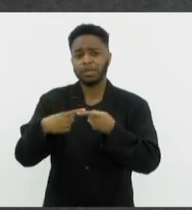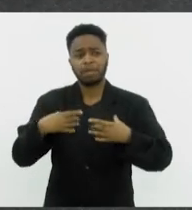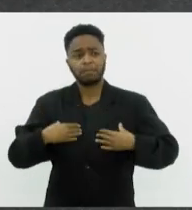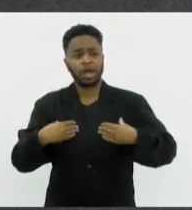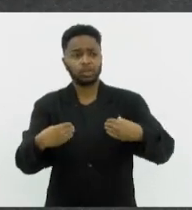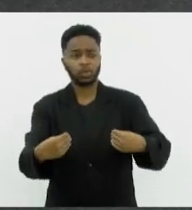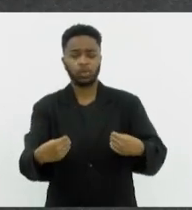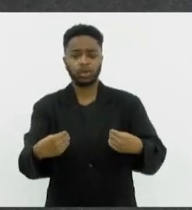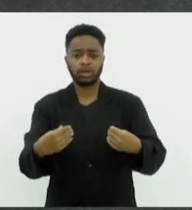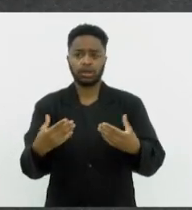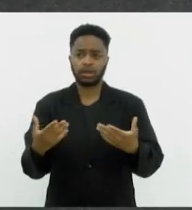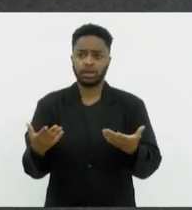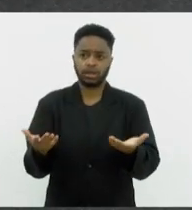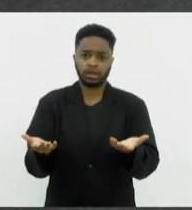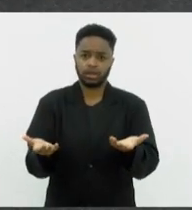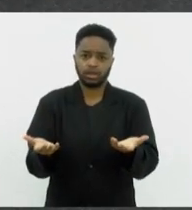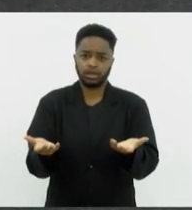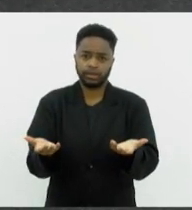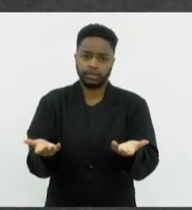Madonna,